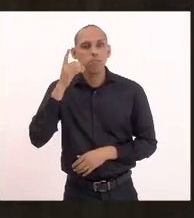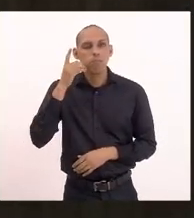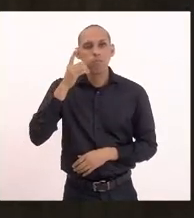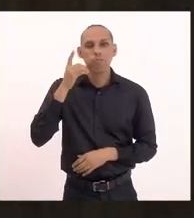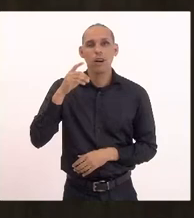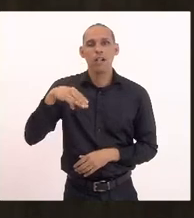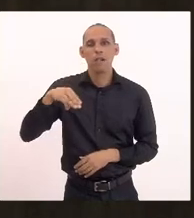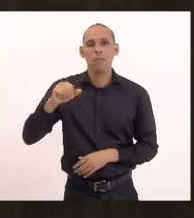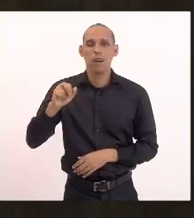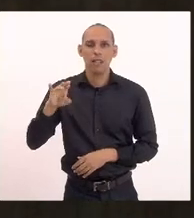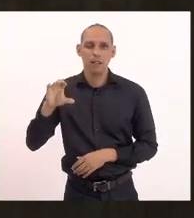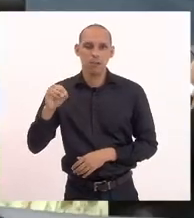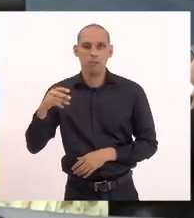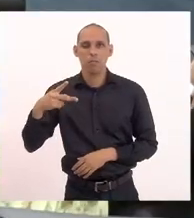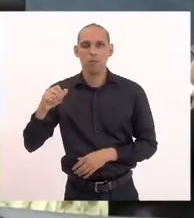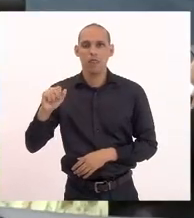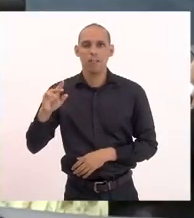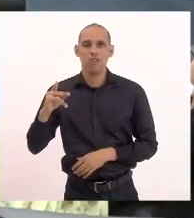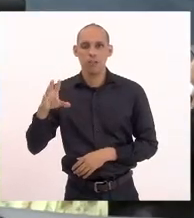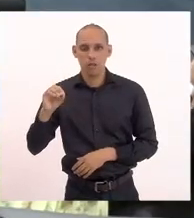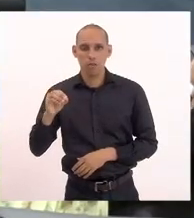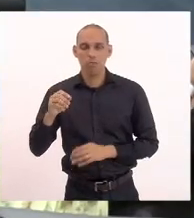Deputado Márcio Pacheco, relator.